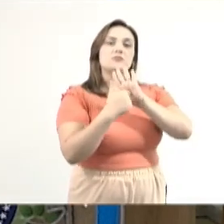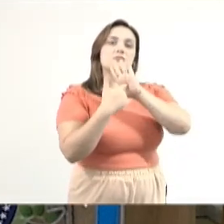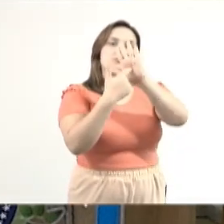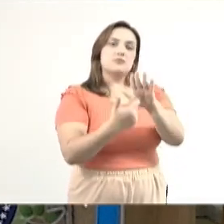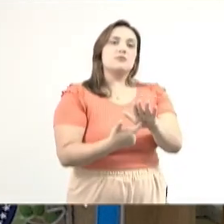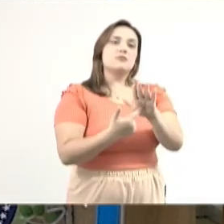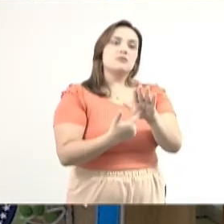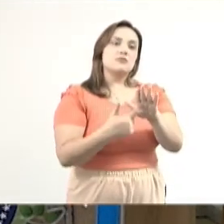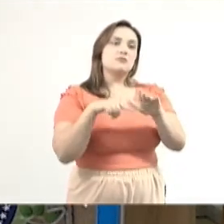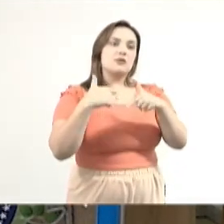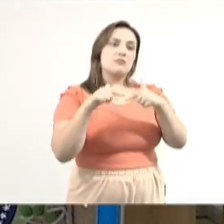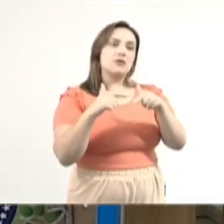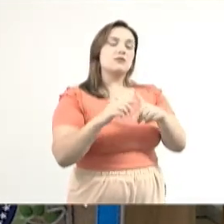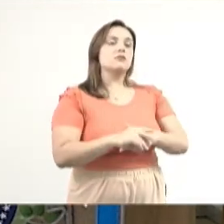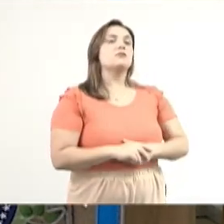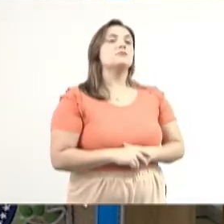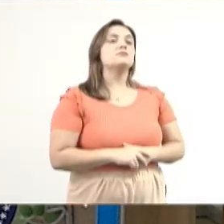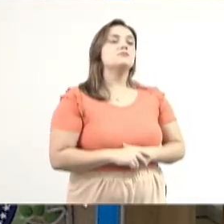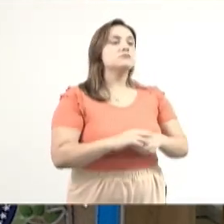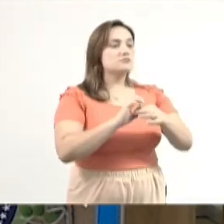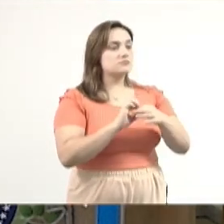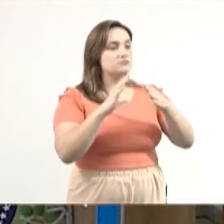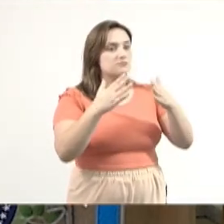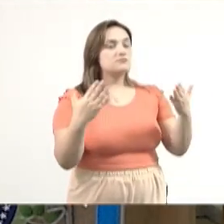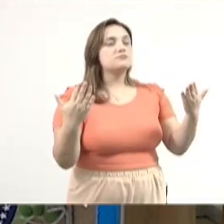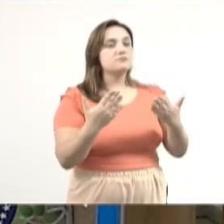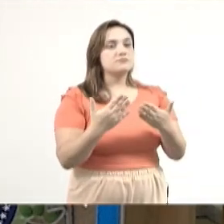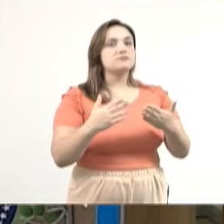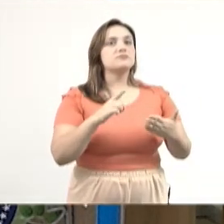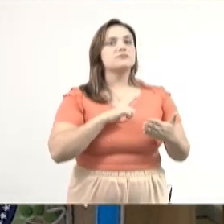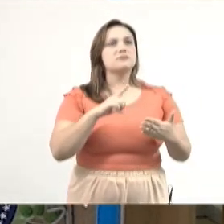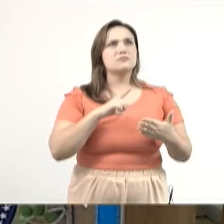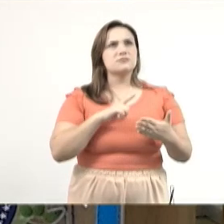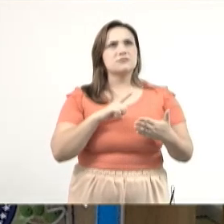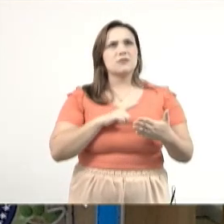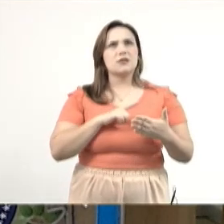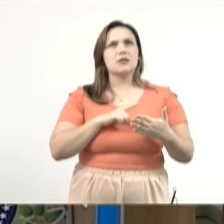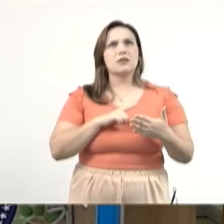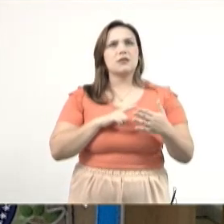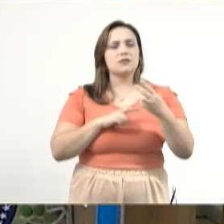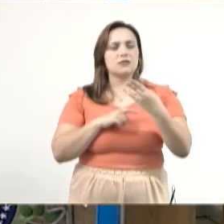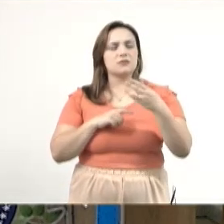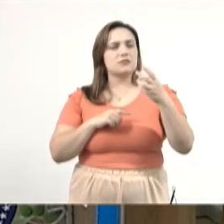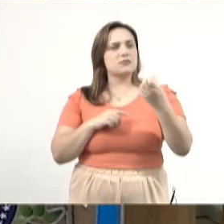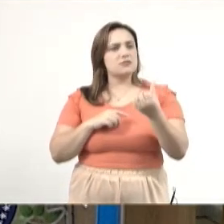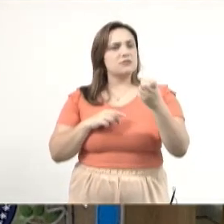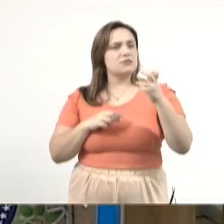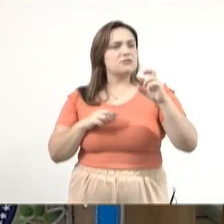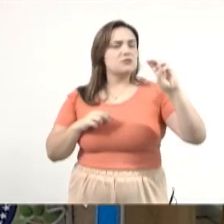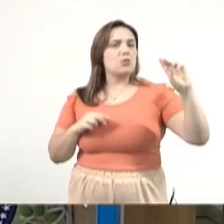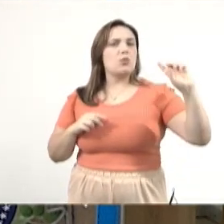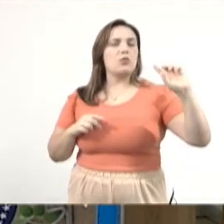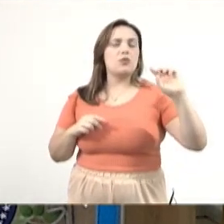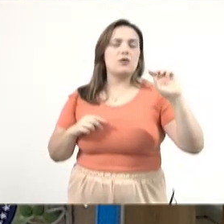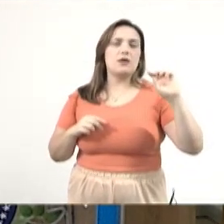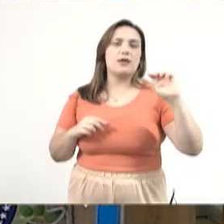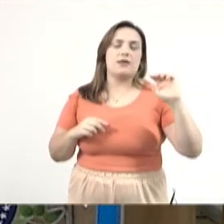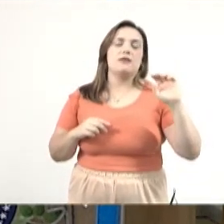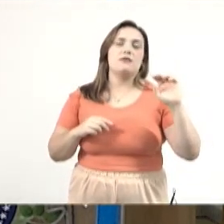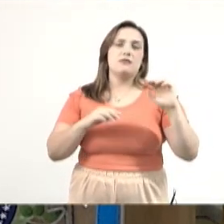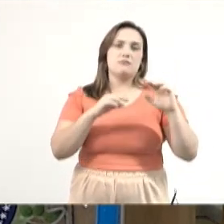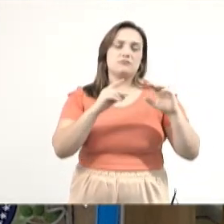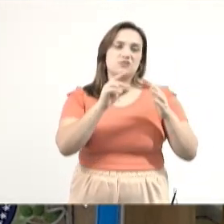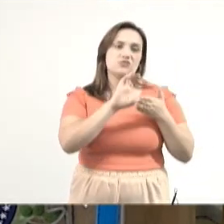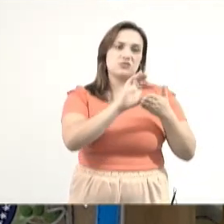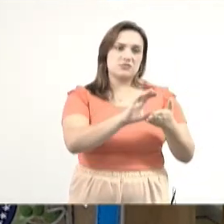trabalho, para que esse recurso seja liberado. Fundo a fundo, 365 emendas, 33 milhões e meio de reais.